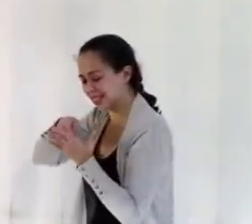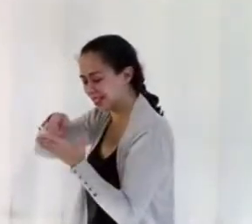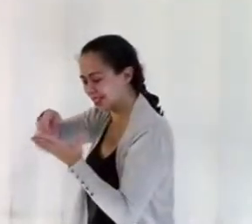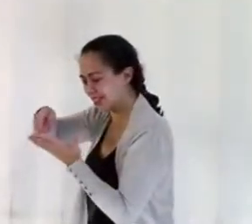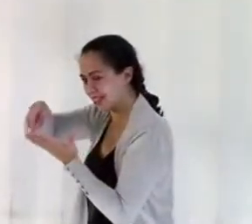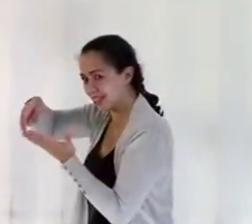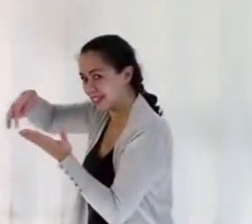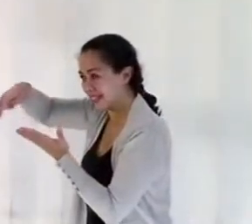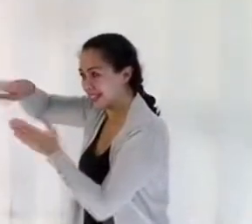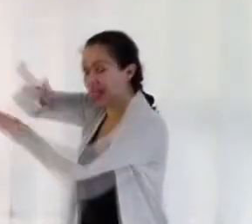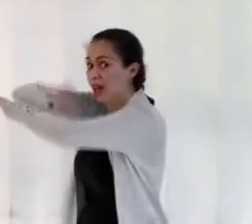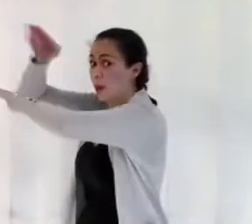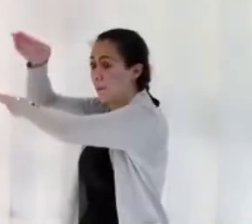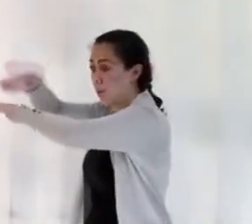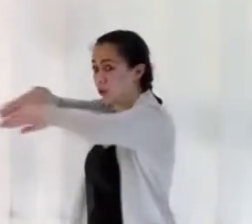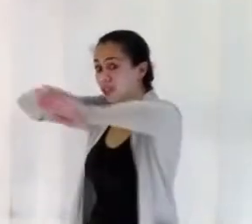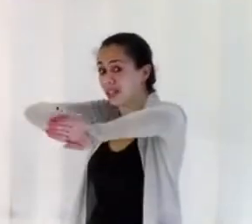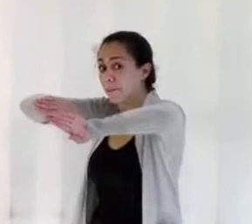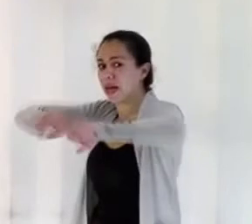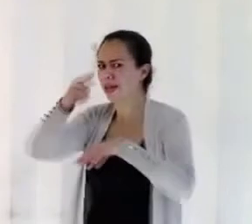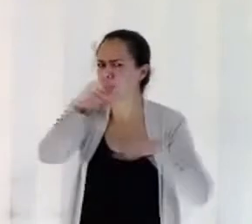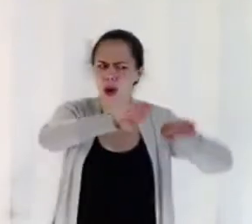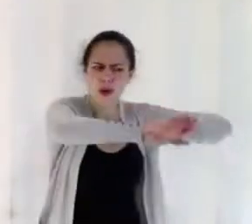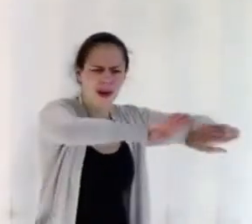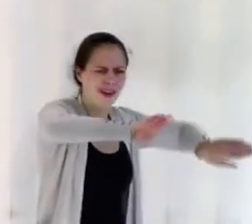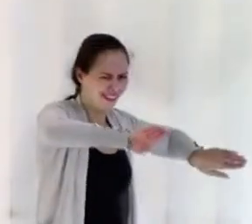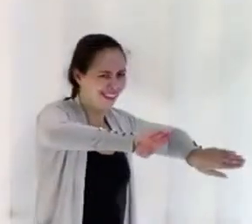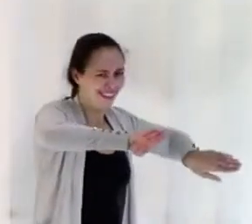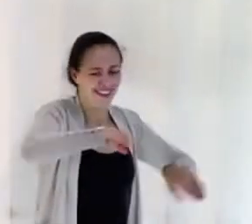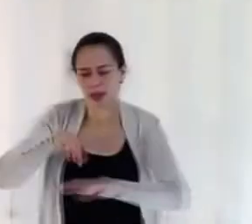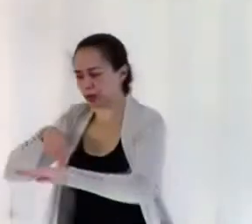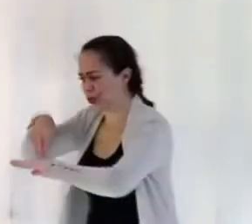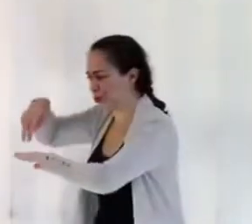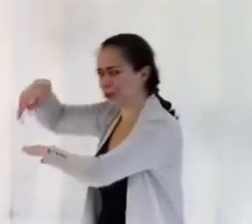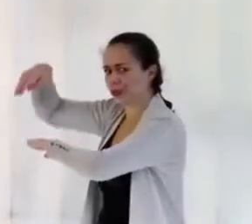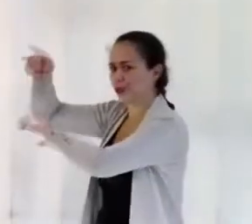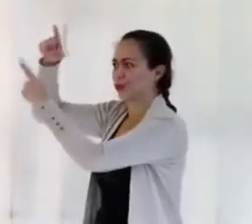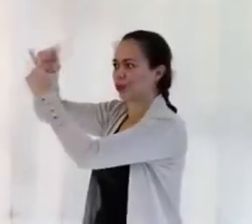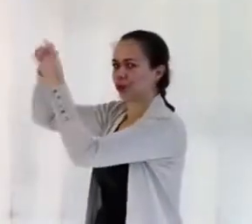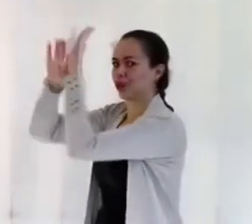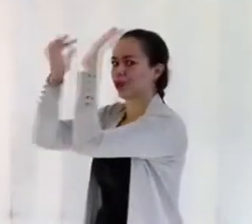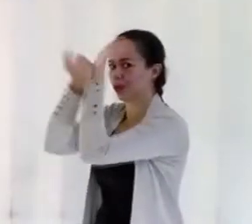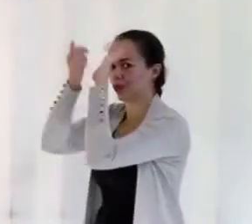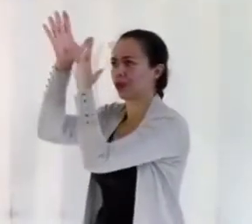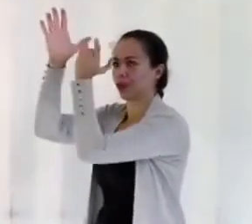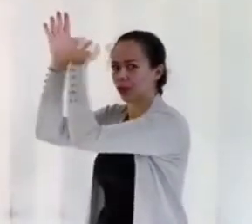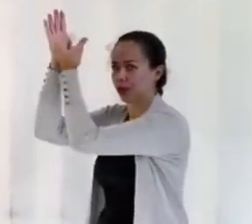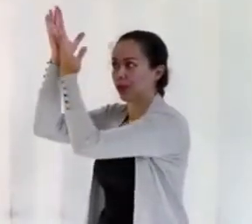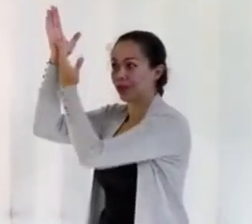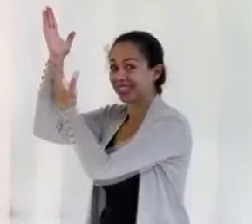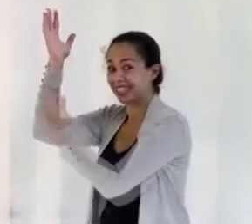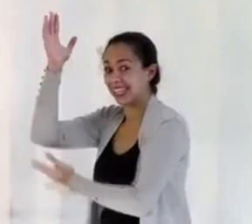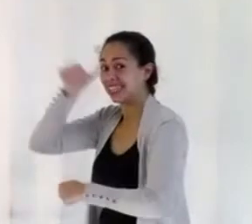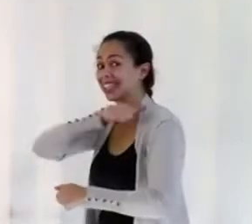cruz até o monte, e fora da cidade, ele se oferece ao altar da cruz. Enquanto o judaísmo dentro